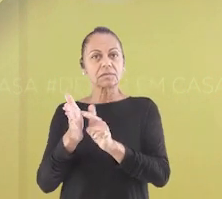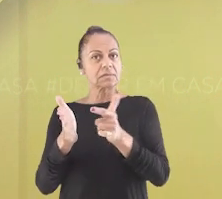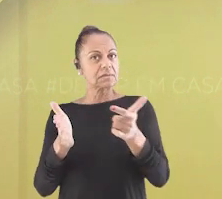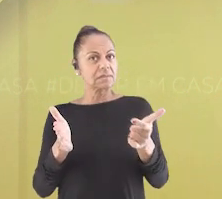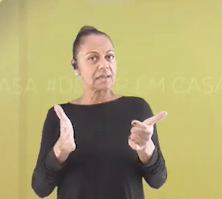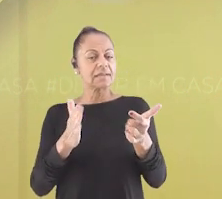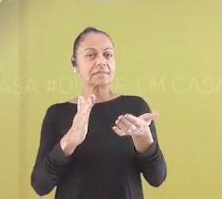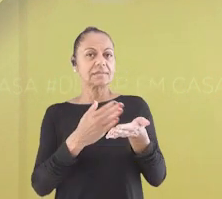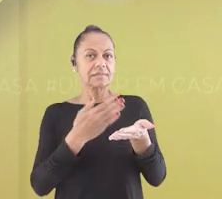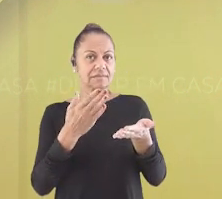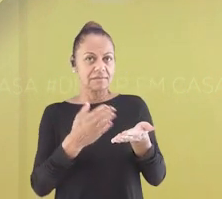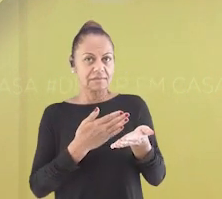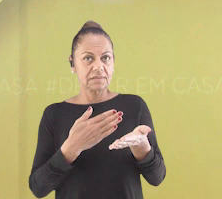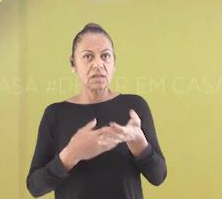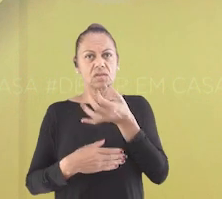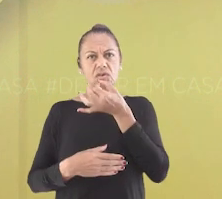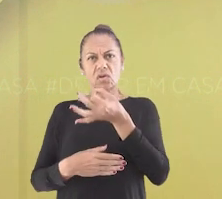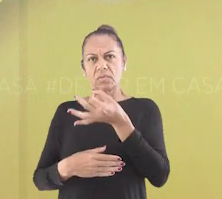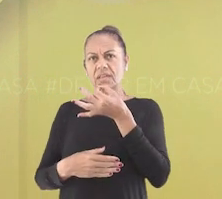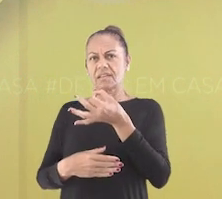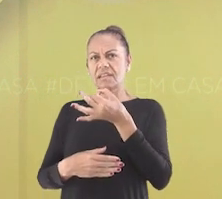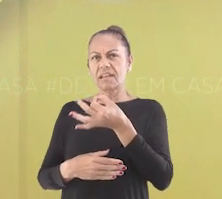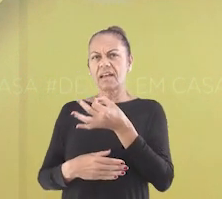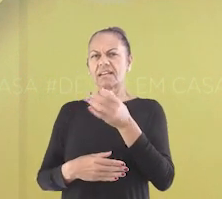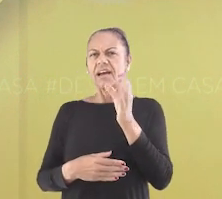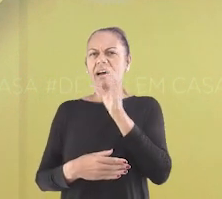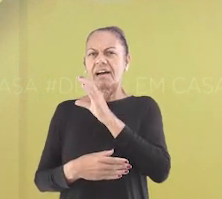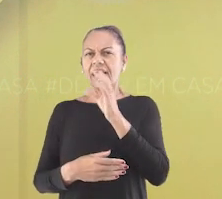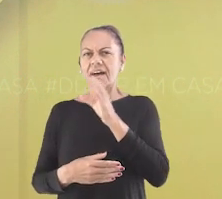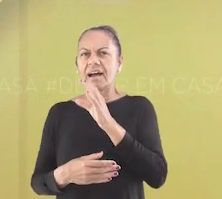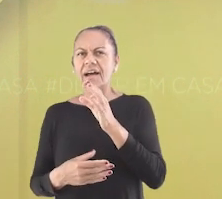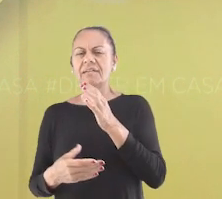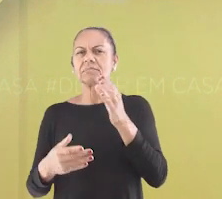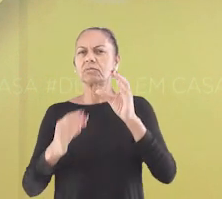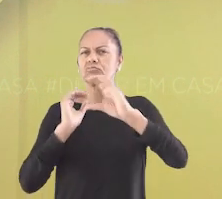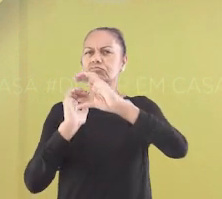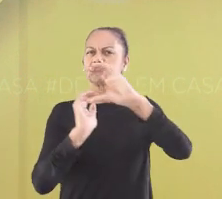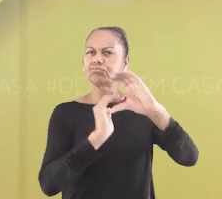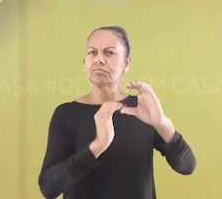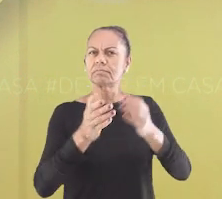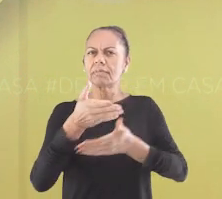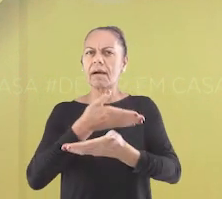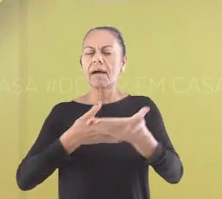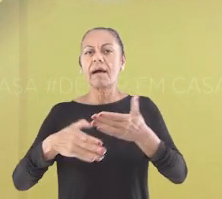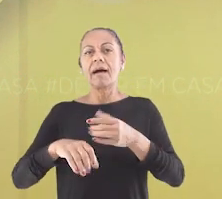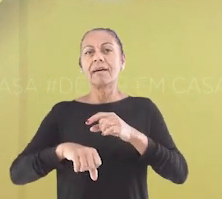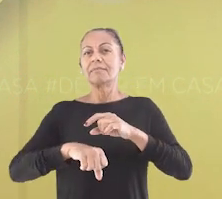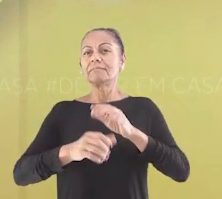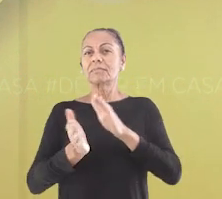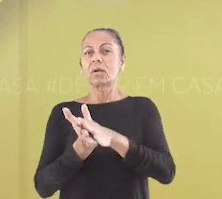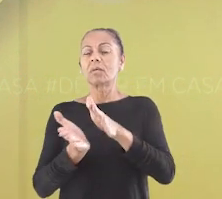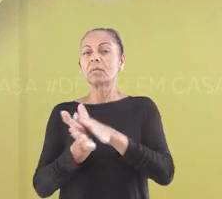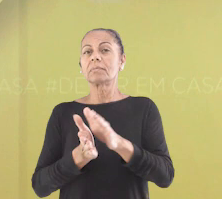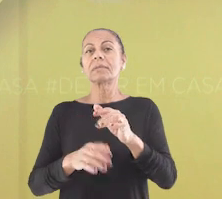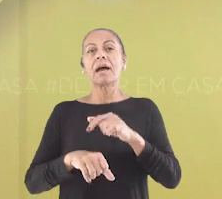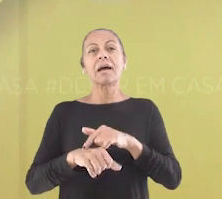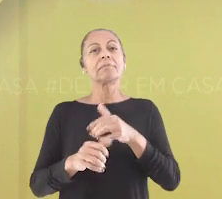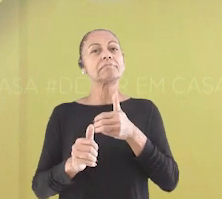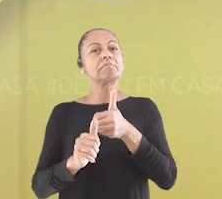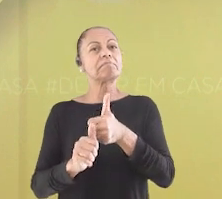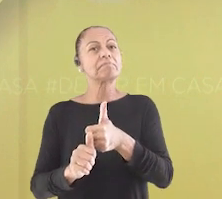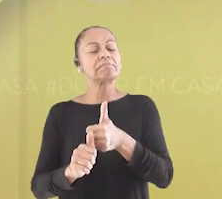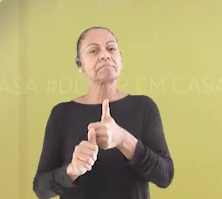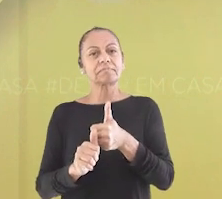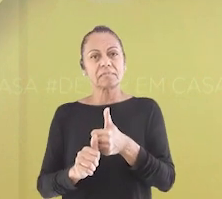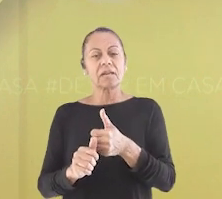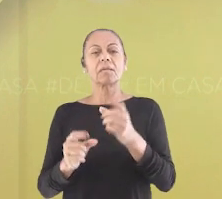leitor foi evoluindo e deu origem aos comentários no site de jornais e revistas. Os comentários são ferramentas bem ágeis e dinâmicas,